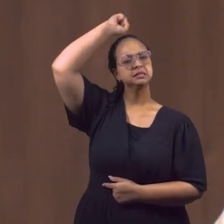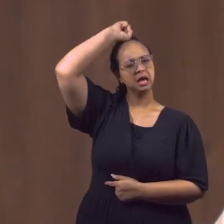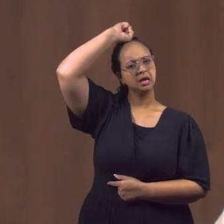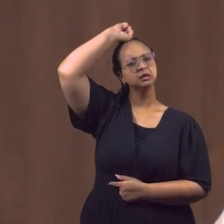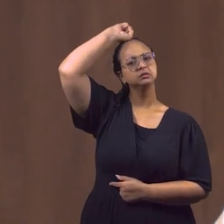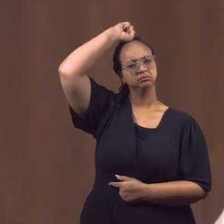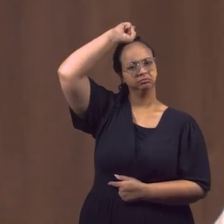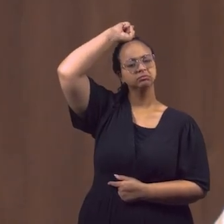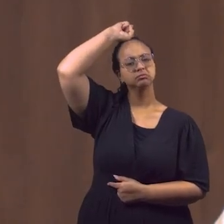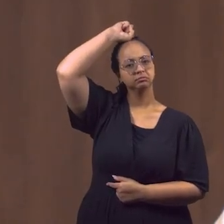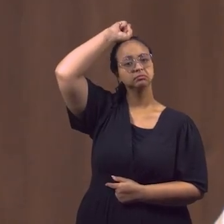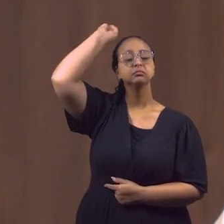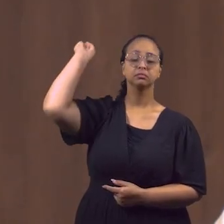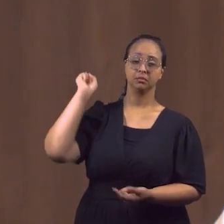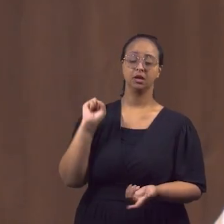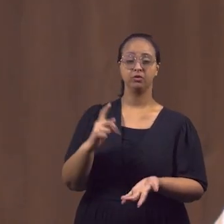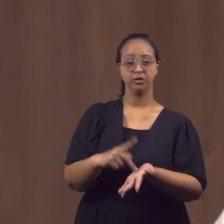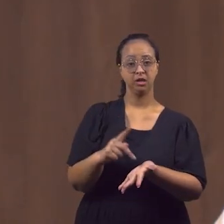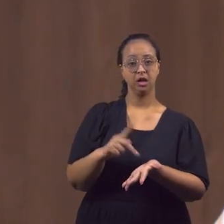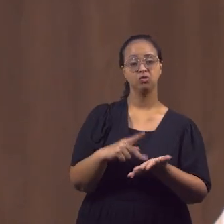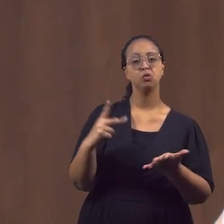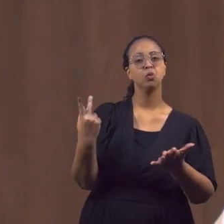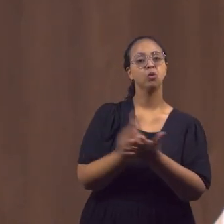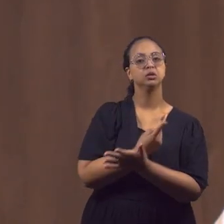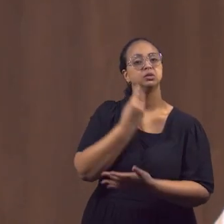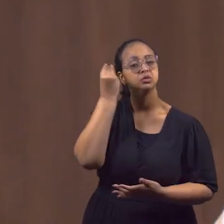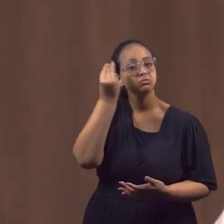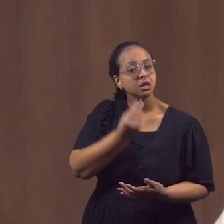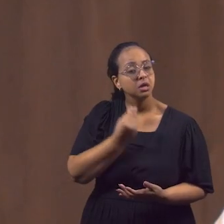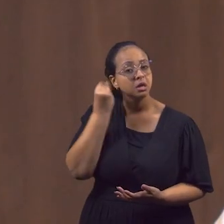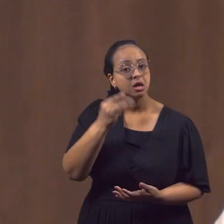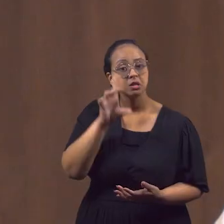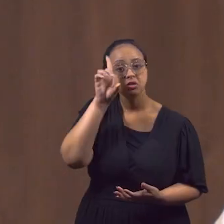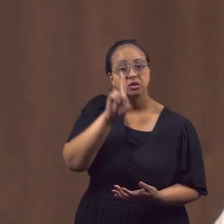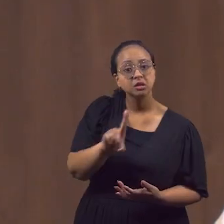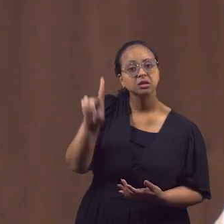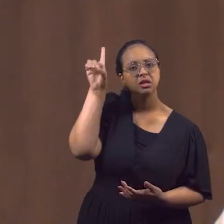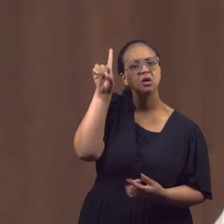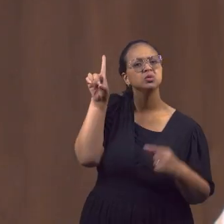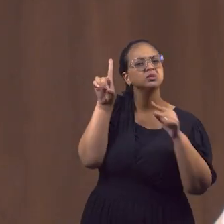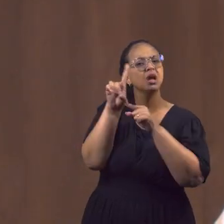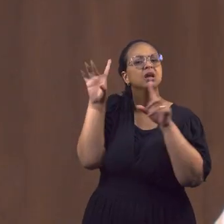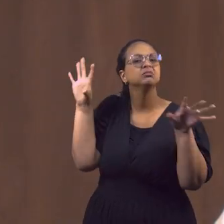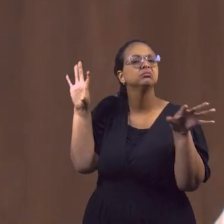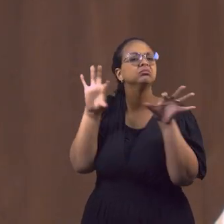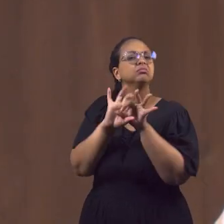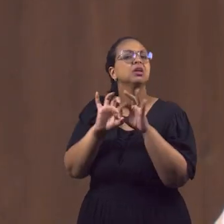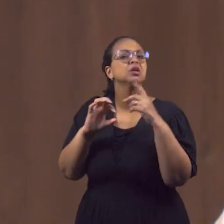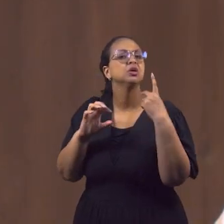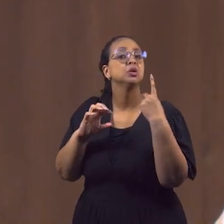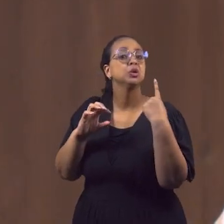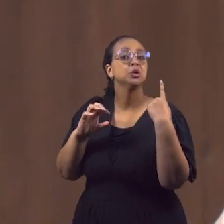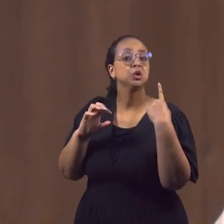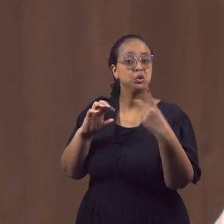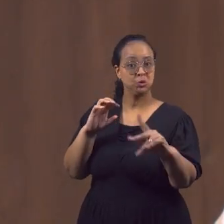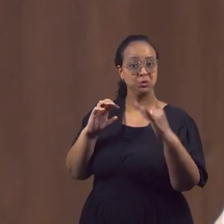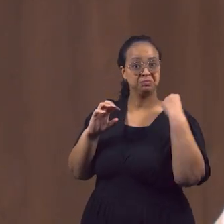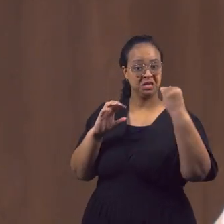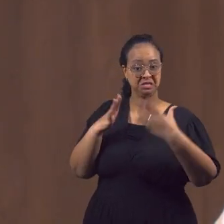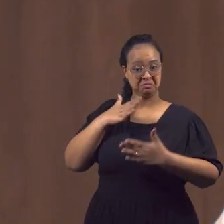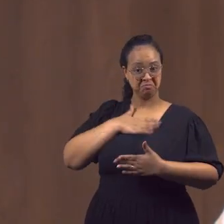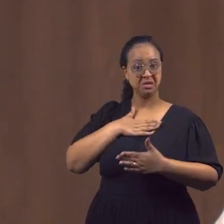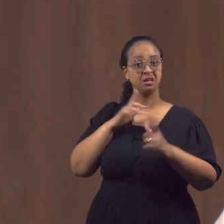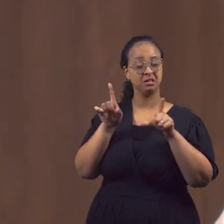Sara, nós vemos que a experiência que viveu aquela mulher está muito ligada à nossa experiência